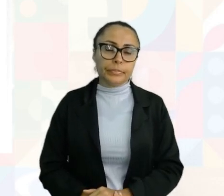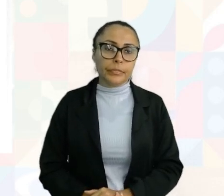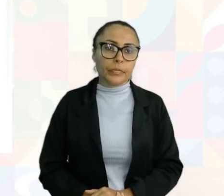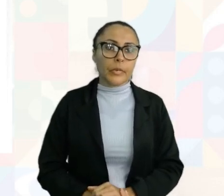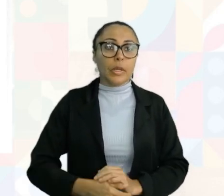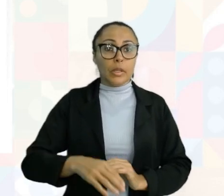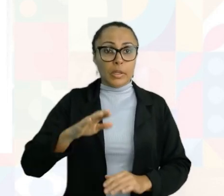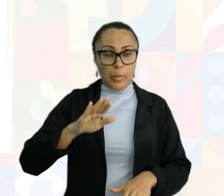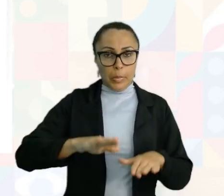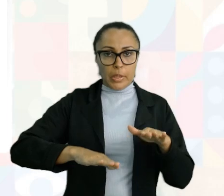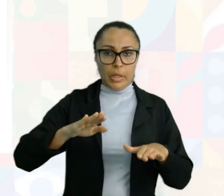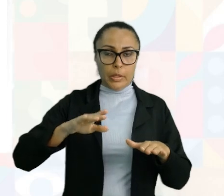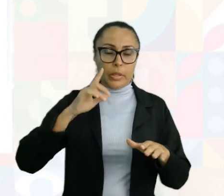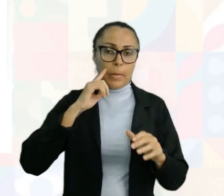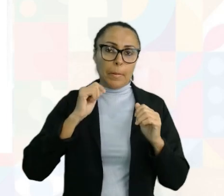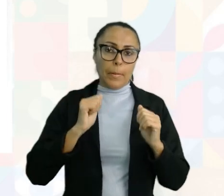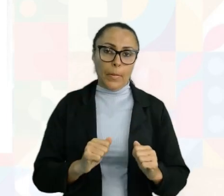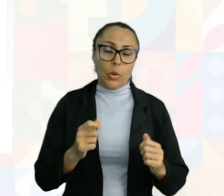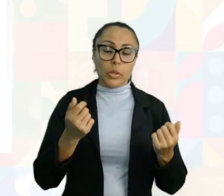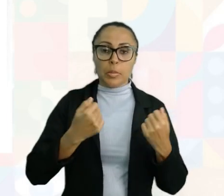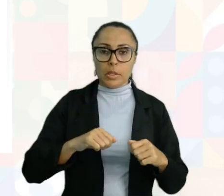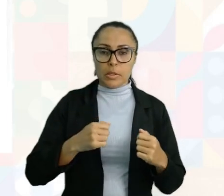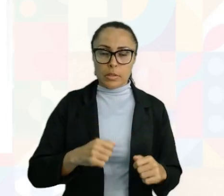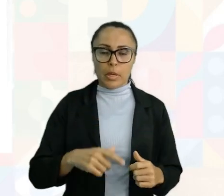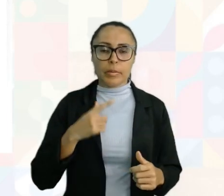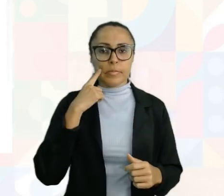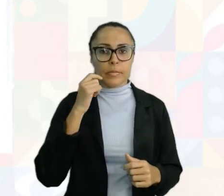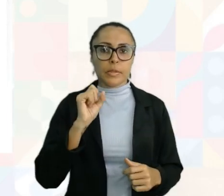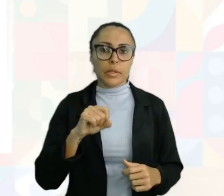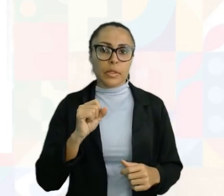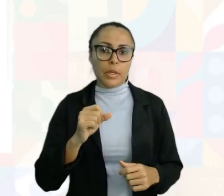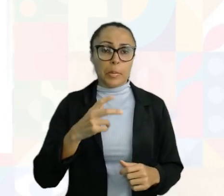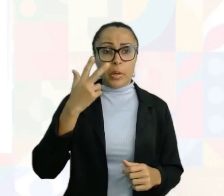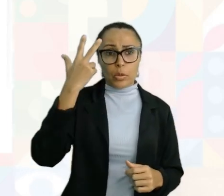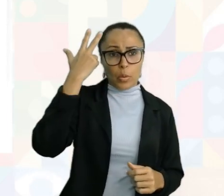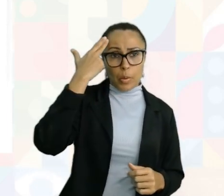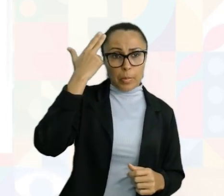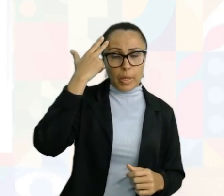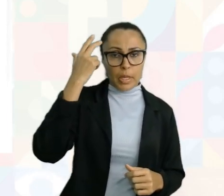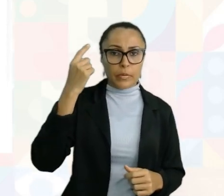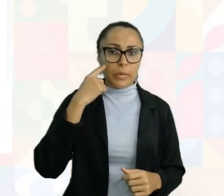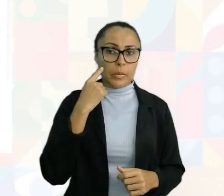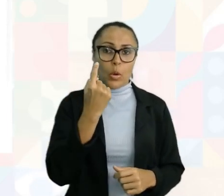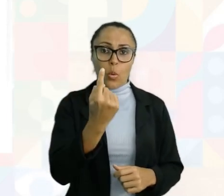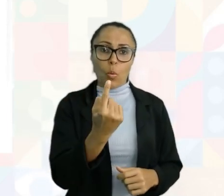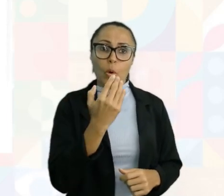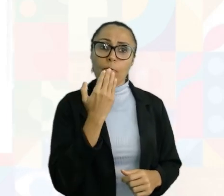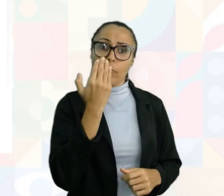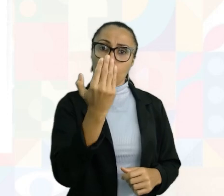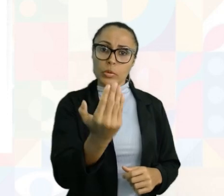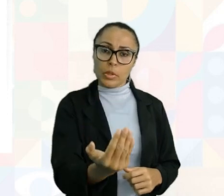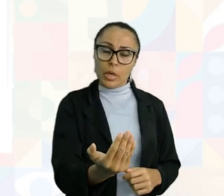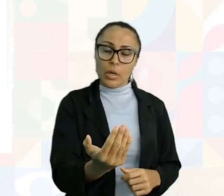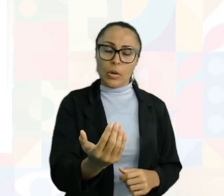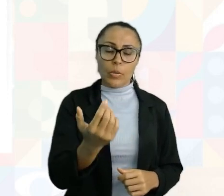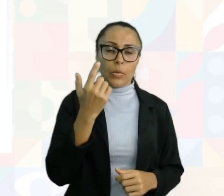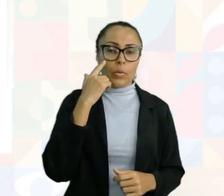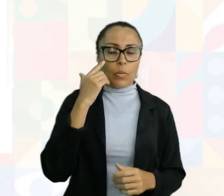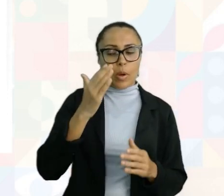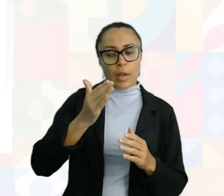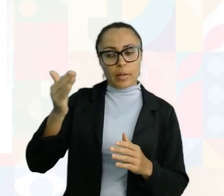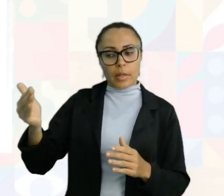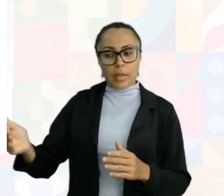complexidade do objeto, ele pode precisar de mais vistas. Mas geralmente você precisa de uma frontal, uma lateral e uma